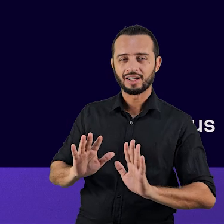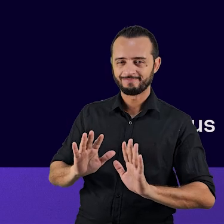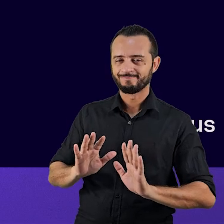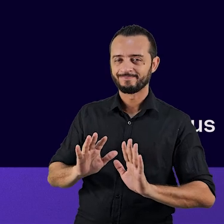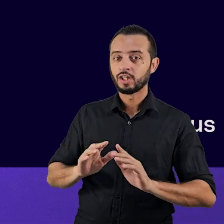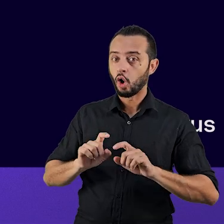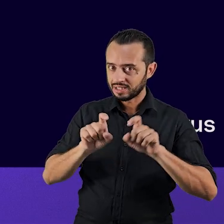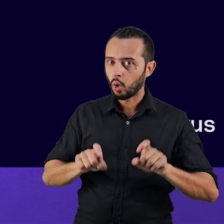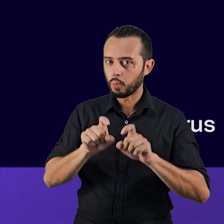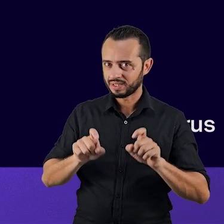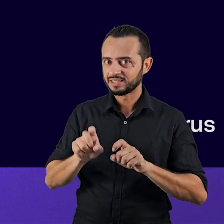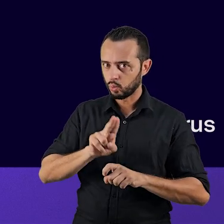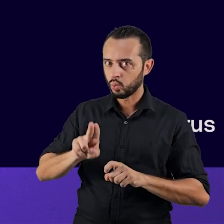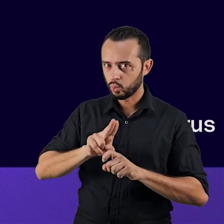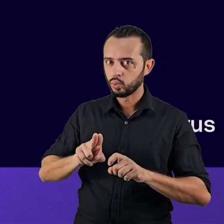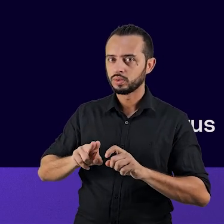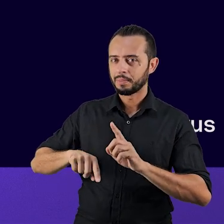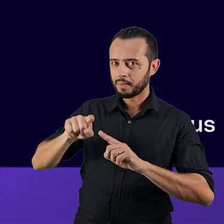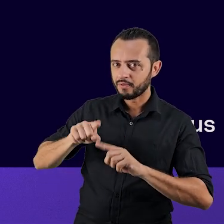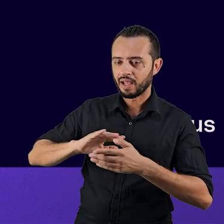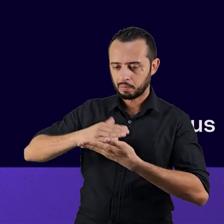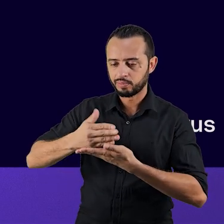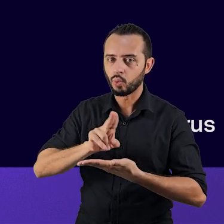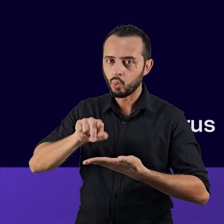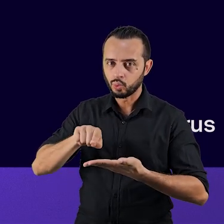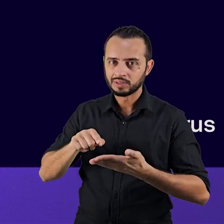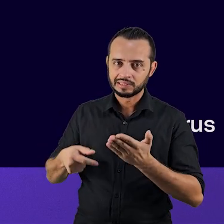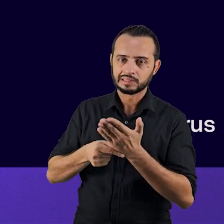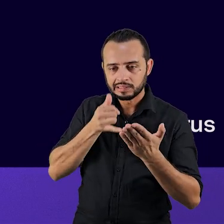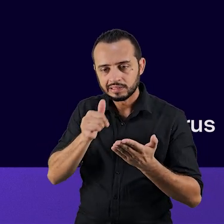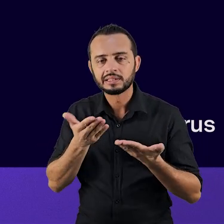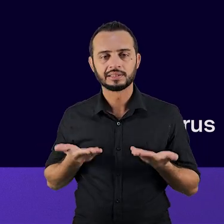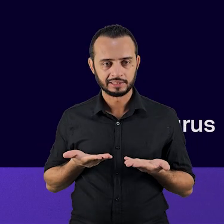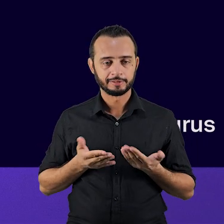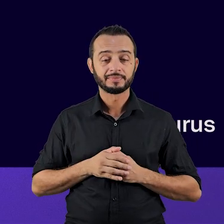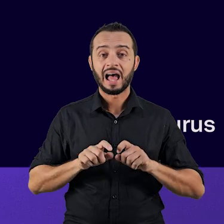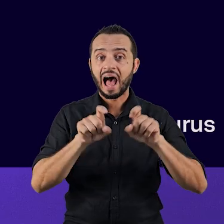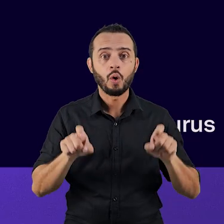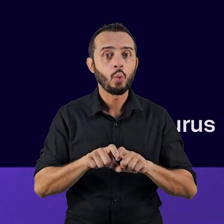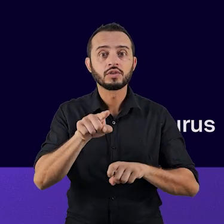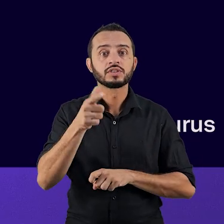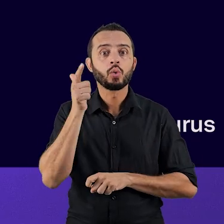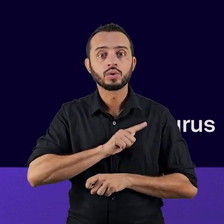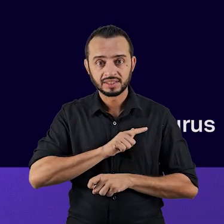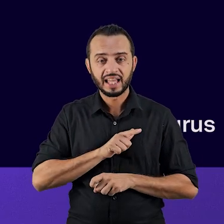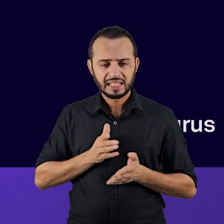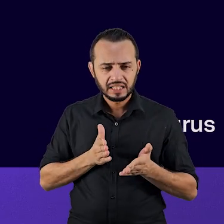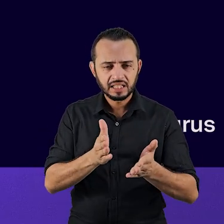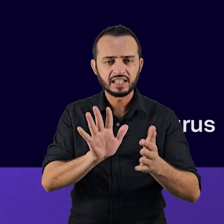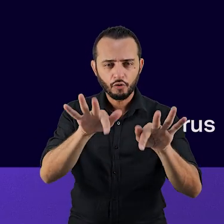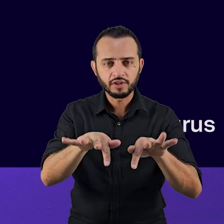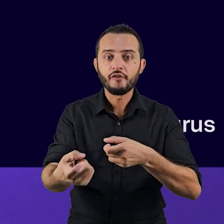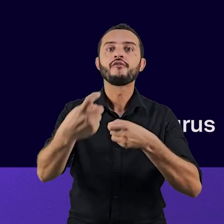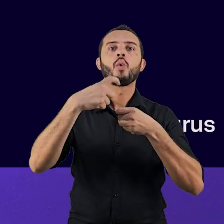do processo da computação. A informação quântica ela é conservada do começo ao fim do cálculo. Dá para você chegar no final e voltar para o começo, tá?